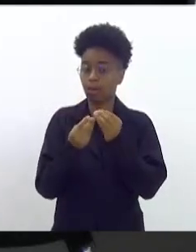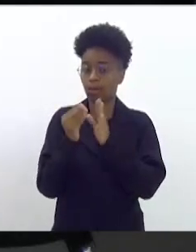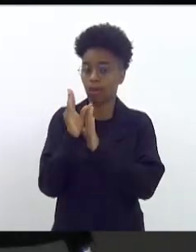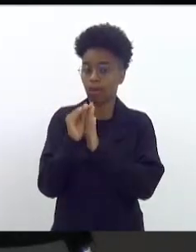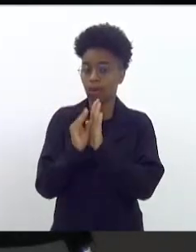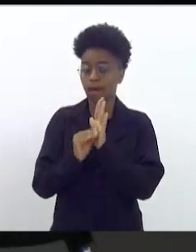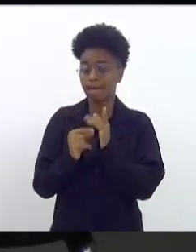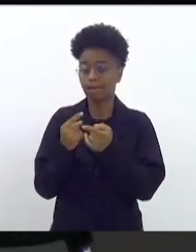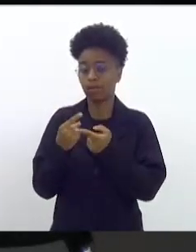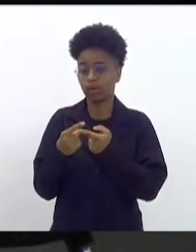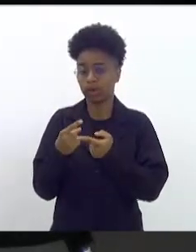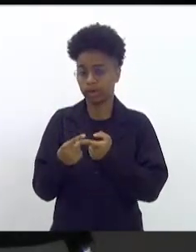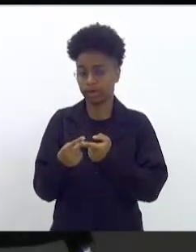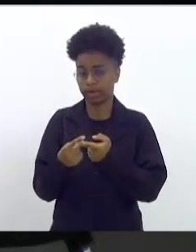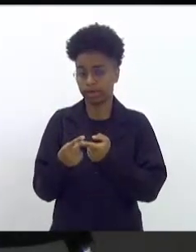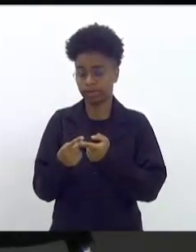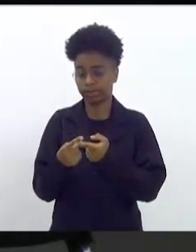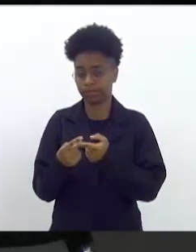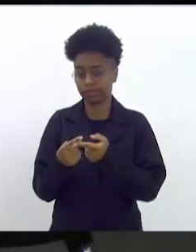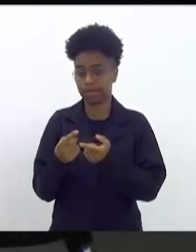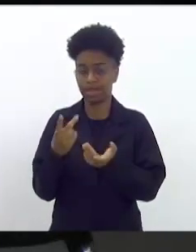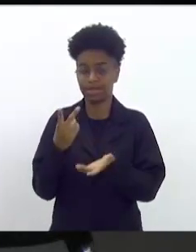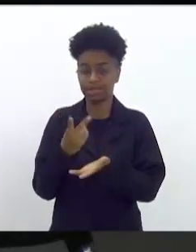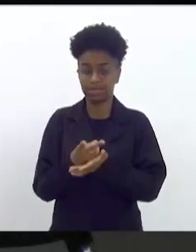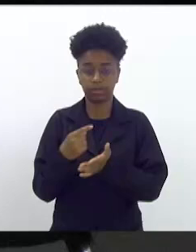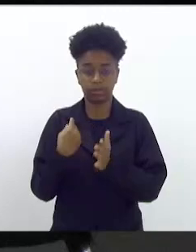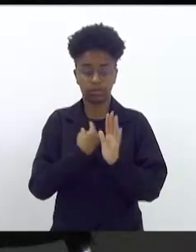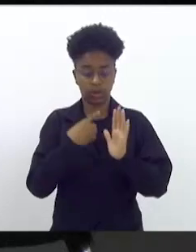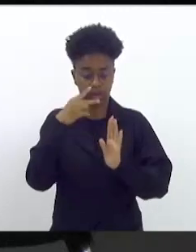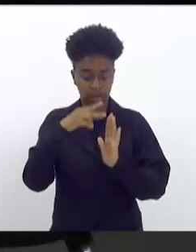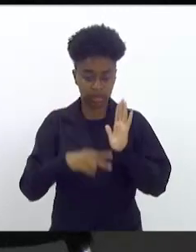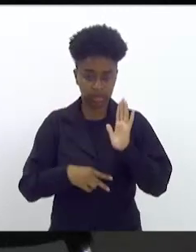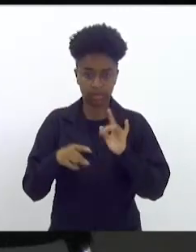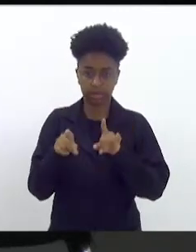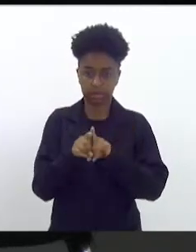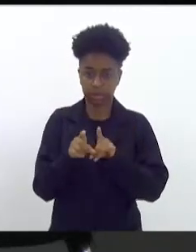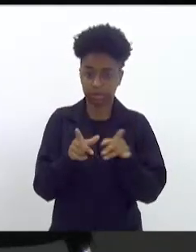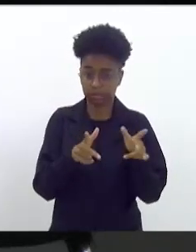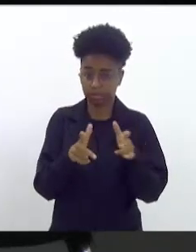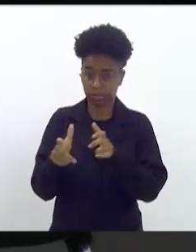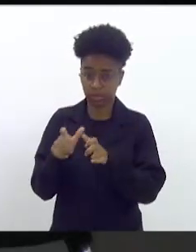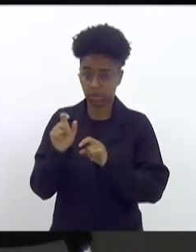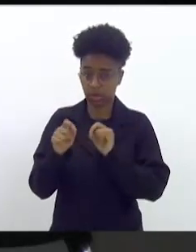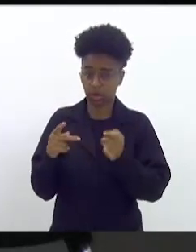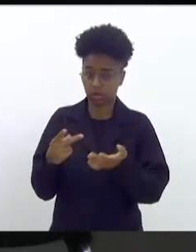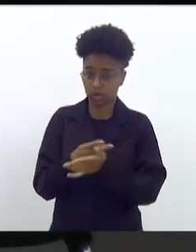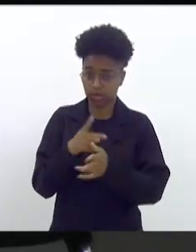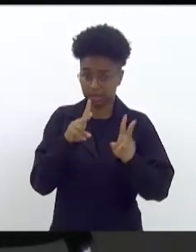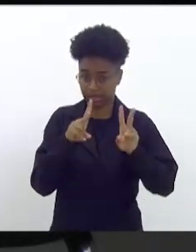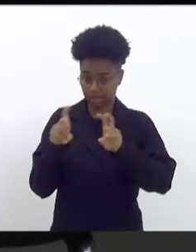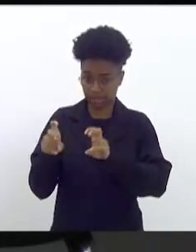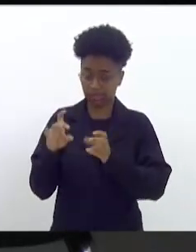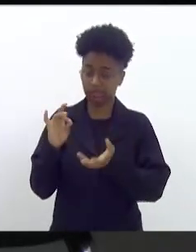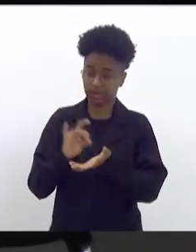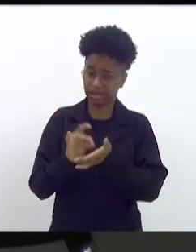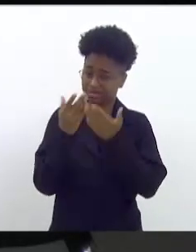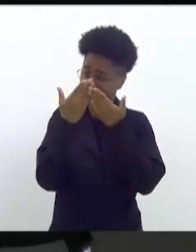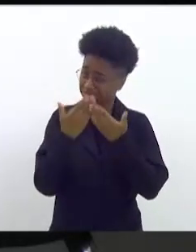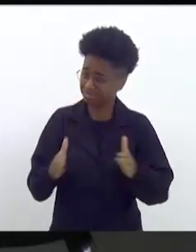porque cada vez que a gente lê e ouve aqui sobre o tema é muito